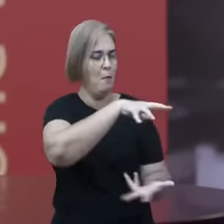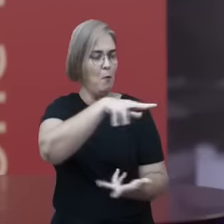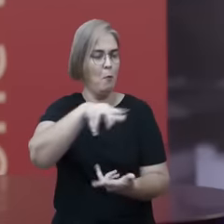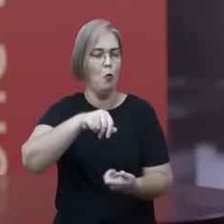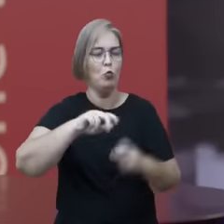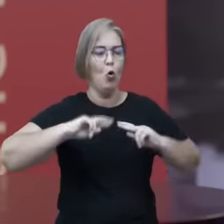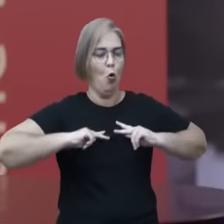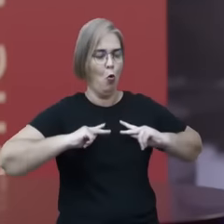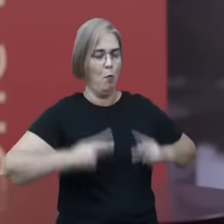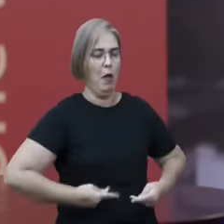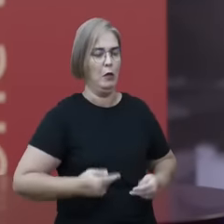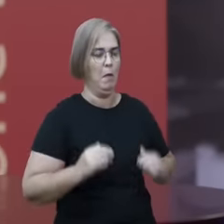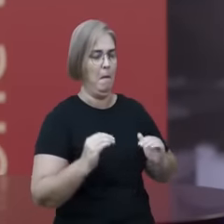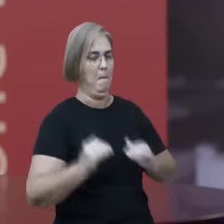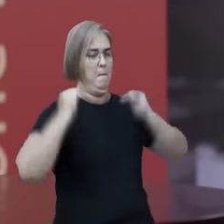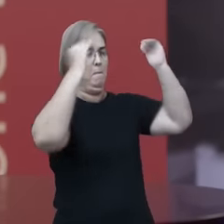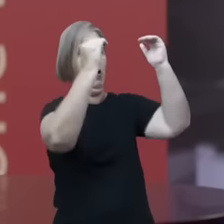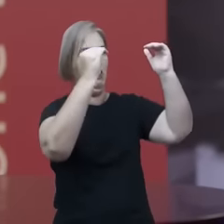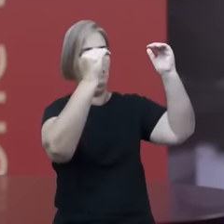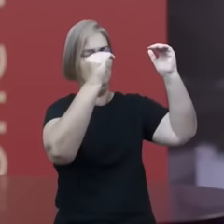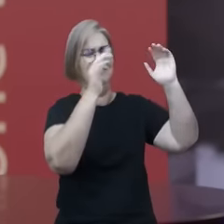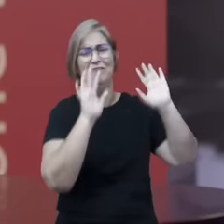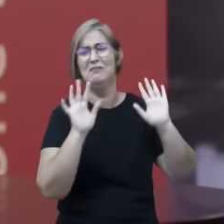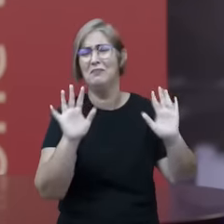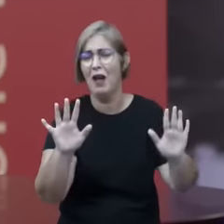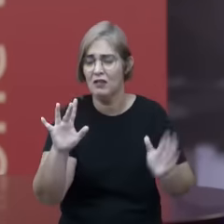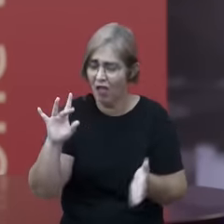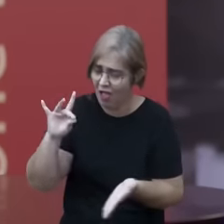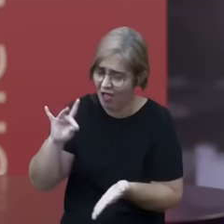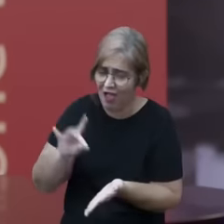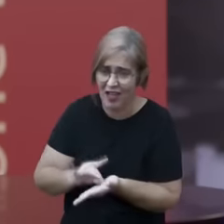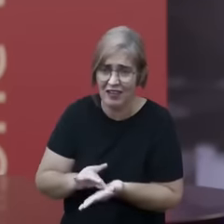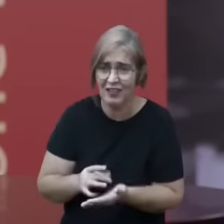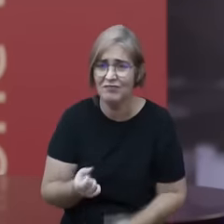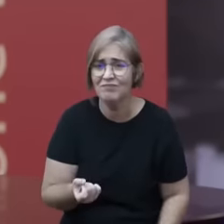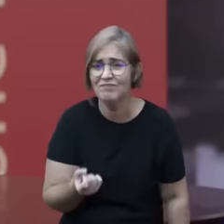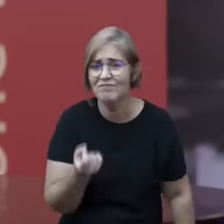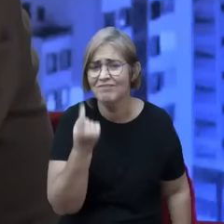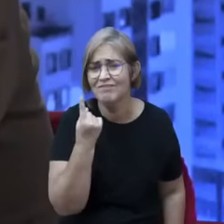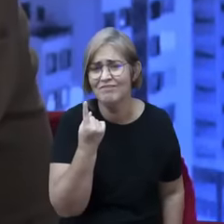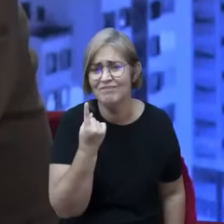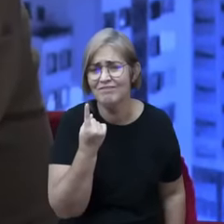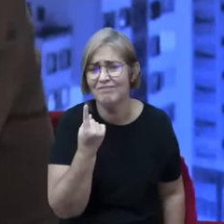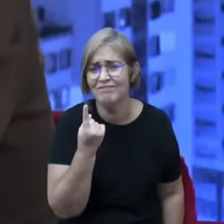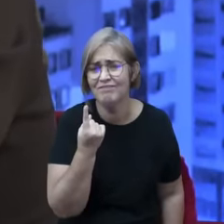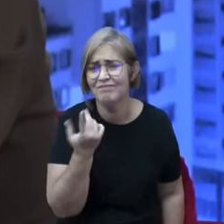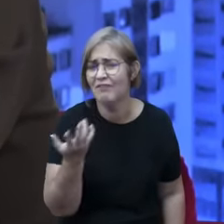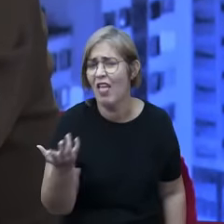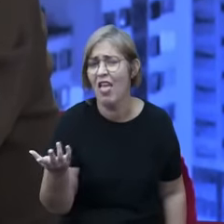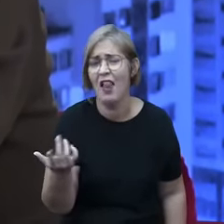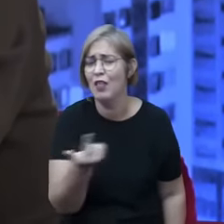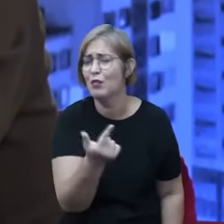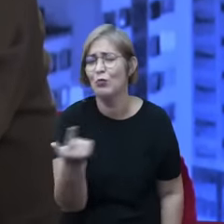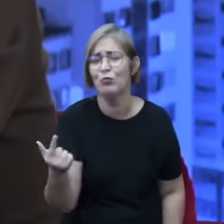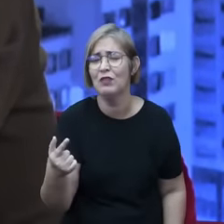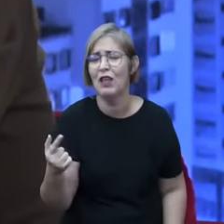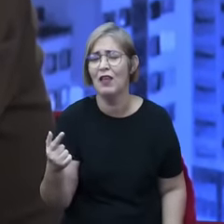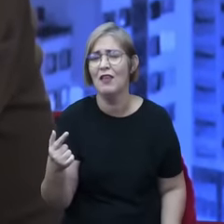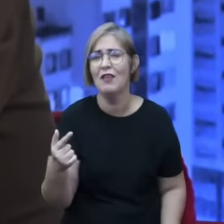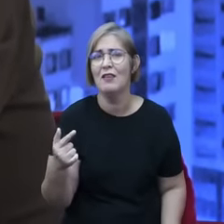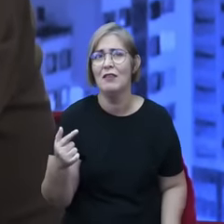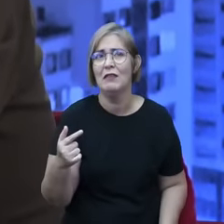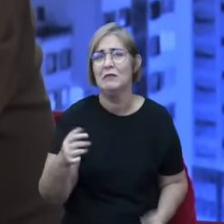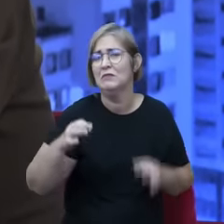a realidade é estranha, ela é estrangeira, ela é avessa a